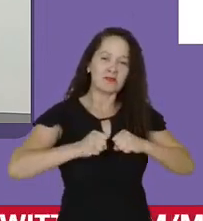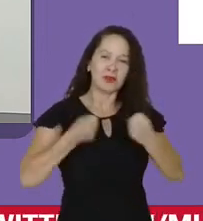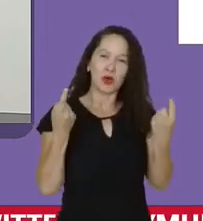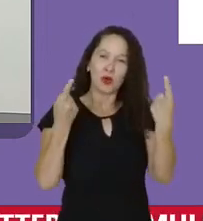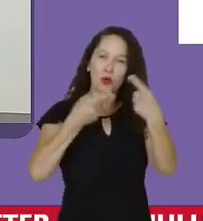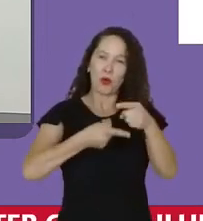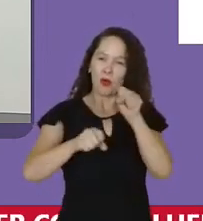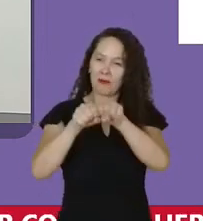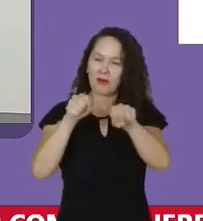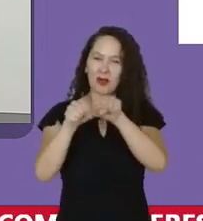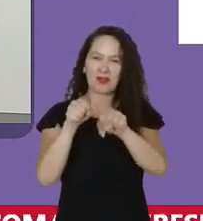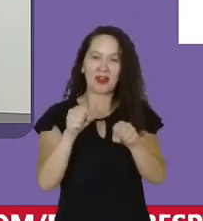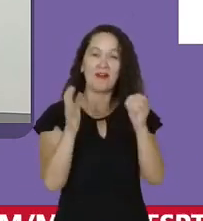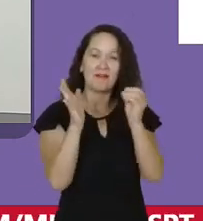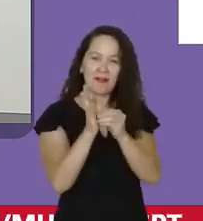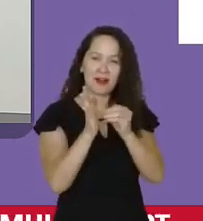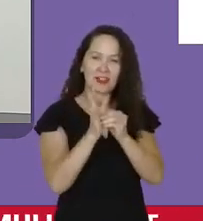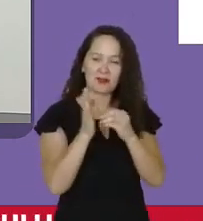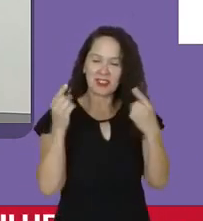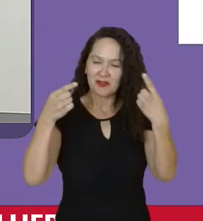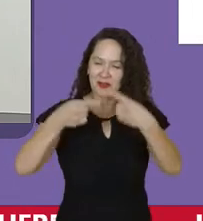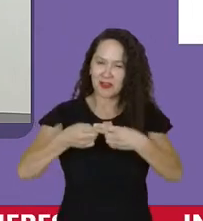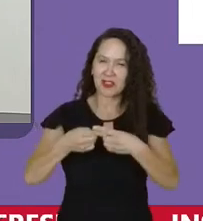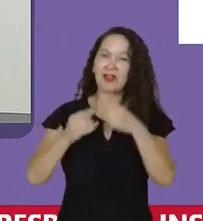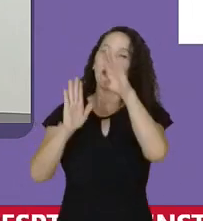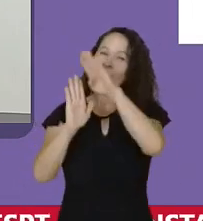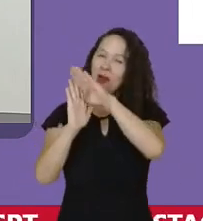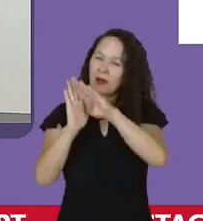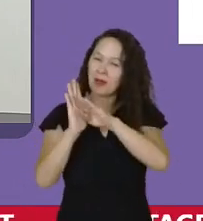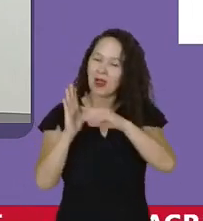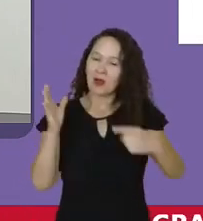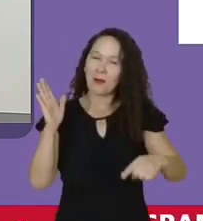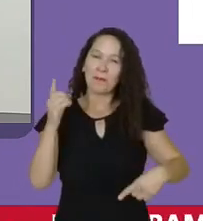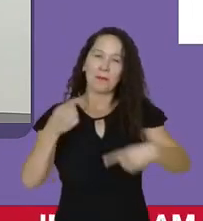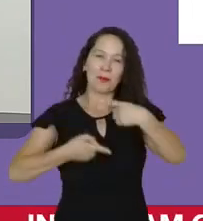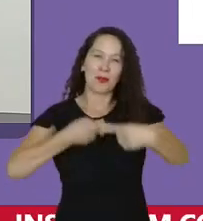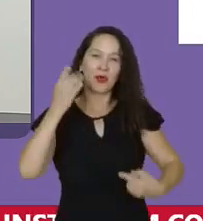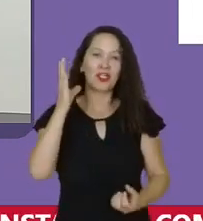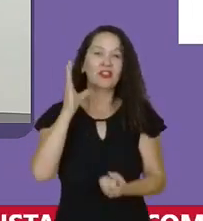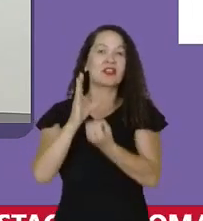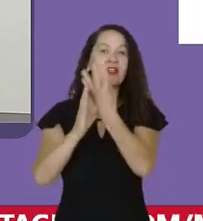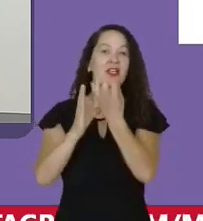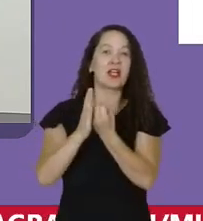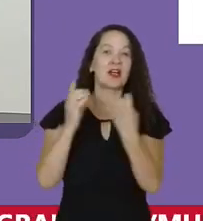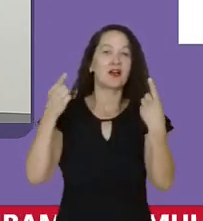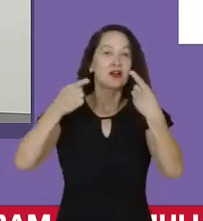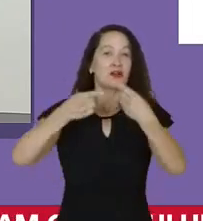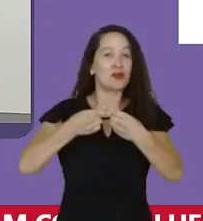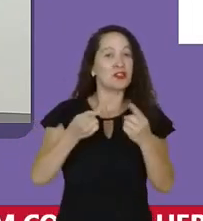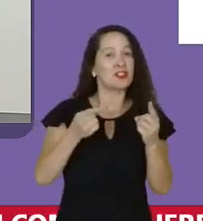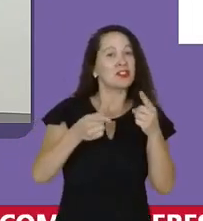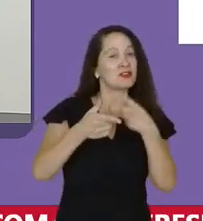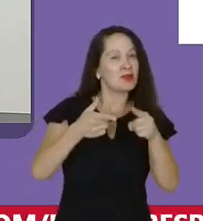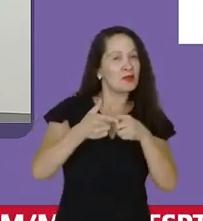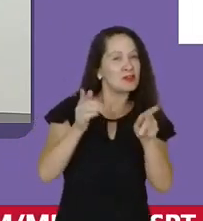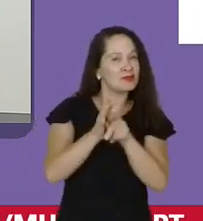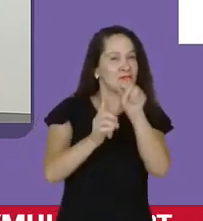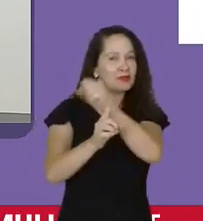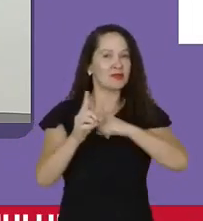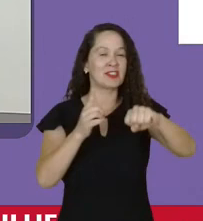violências, não se fala mais em enfrentamento à pobreza, não se fala mais em enfrentamento às diversas formas de opressões existentes na nossa